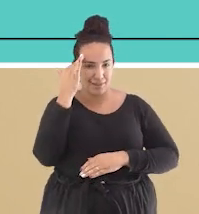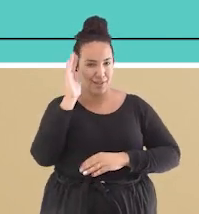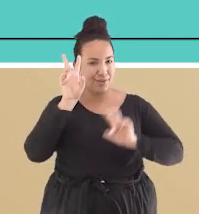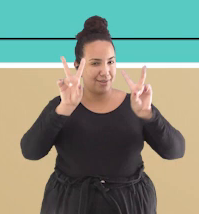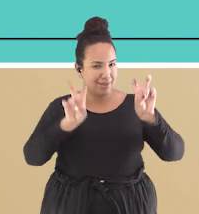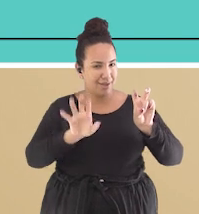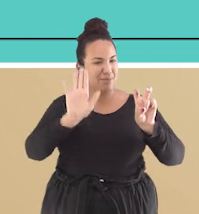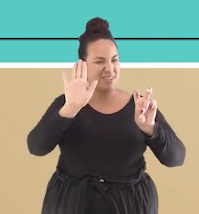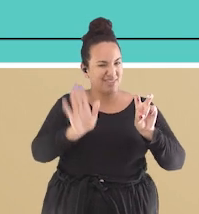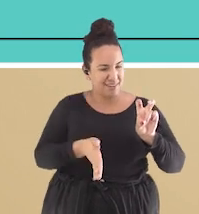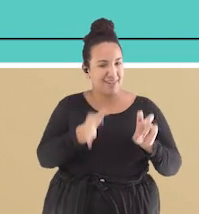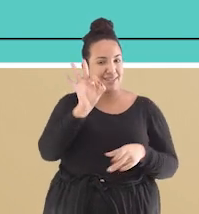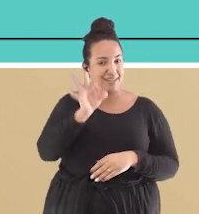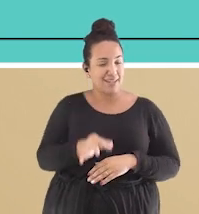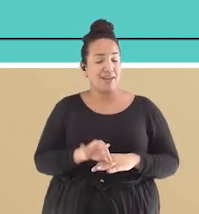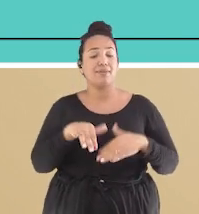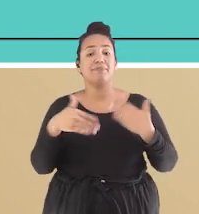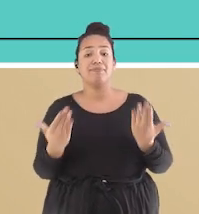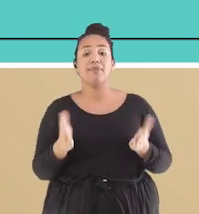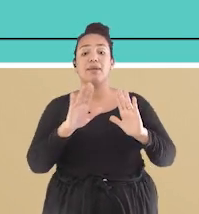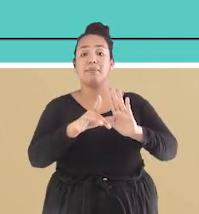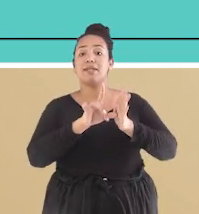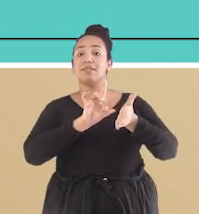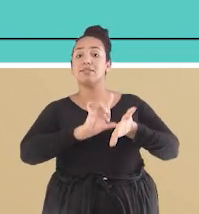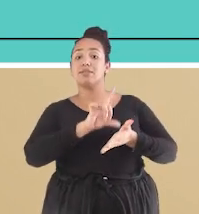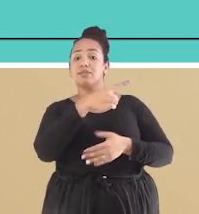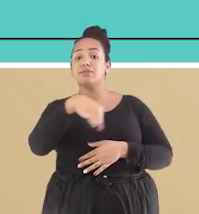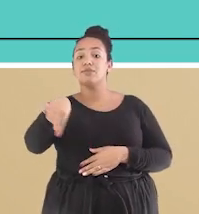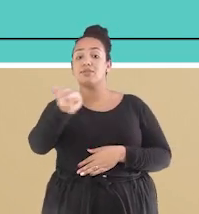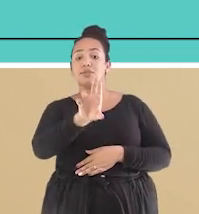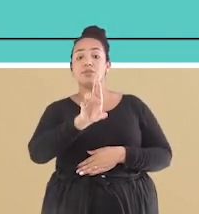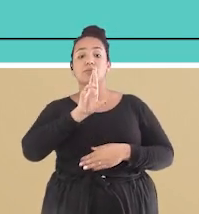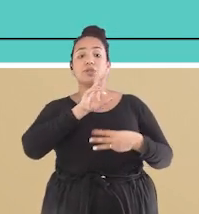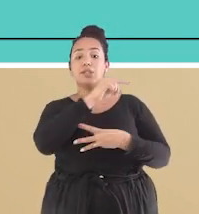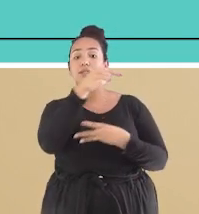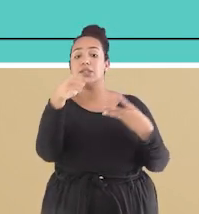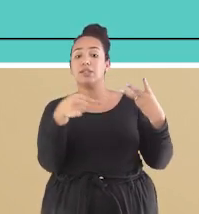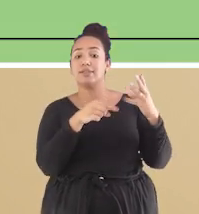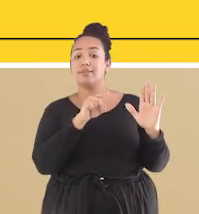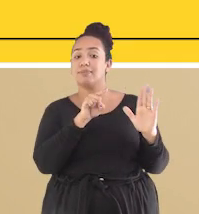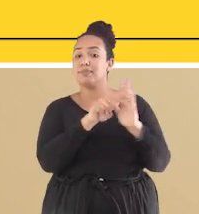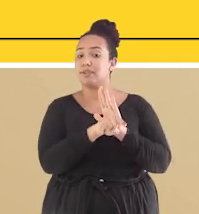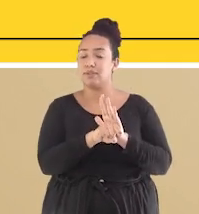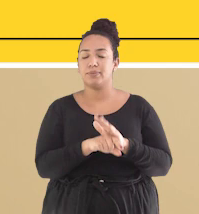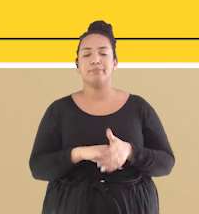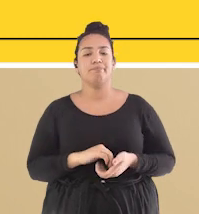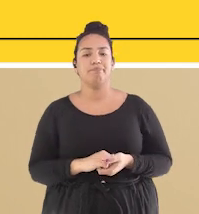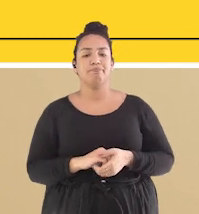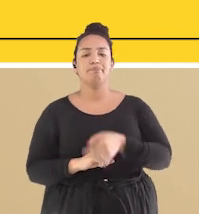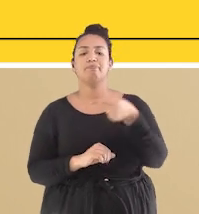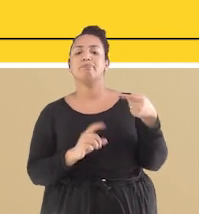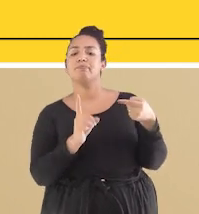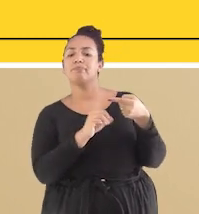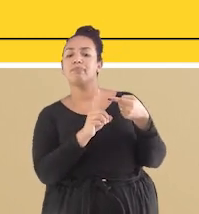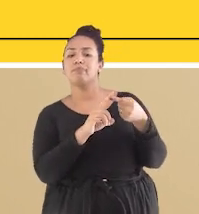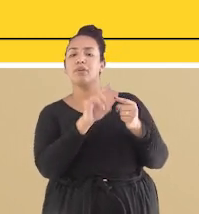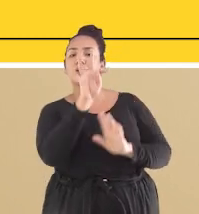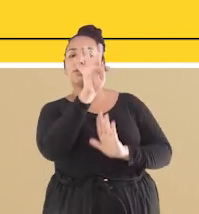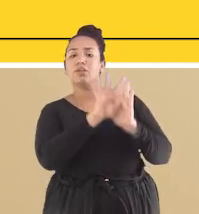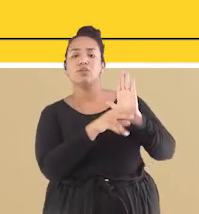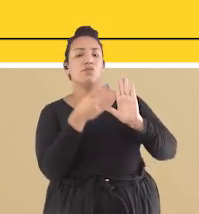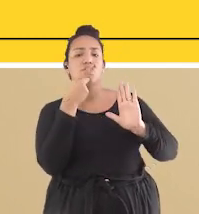mesmo? Mas, antes de vocês me falarem, me respondam essas 3 perguntinhas. Primeiro, sobre o que o